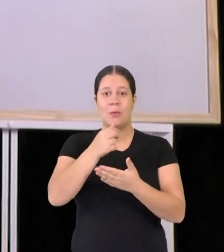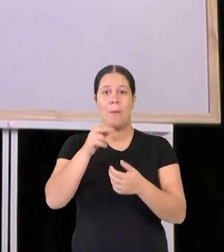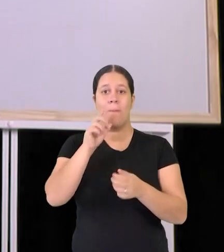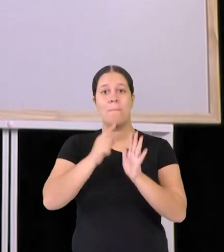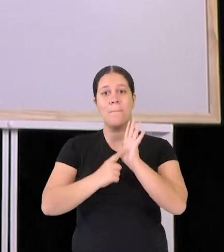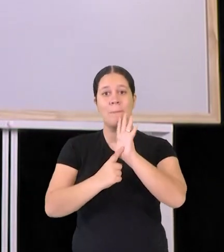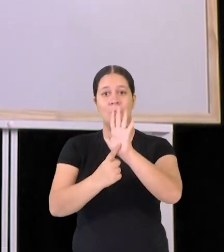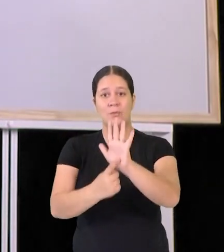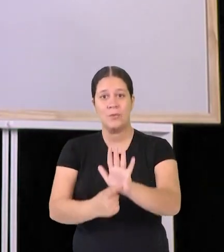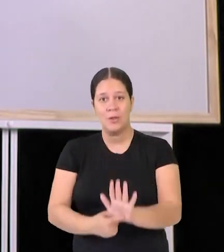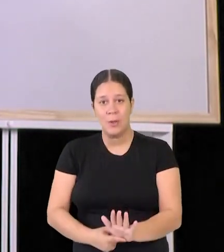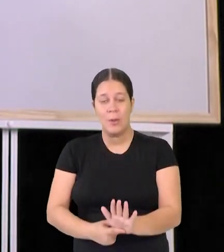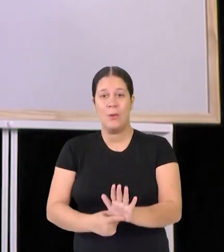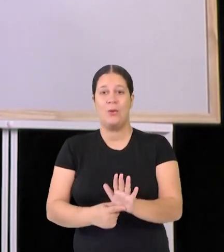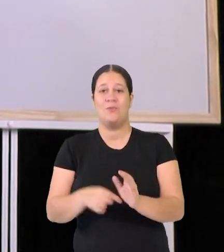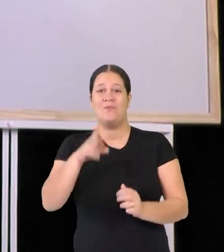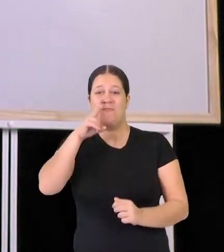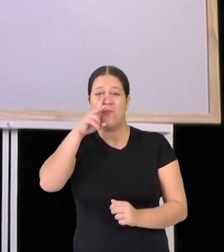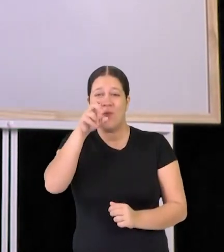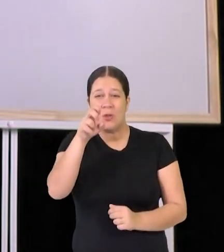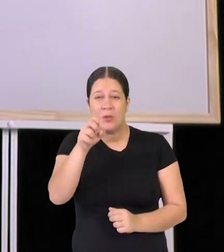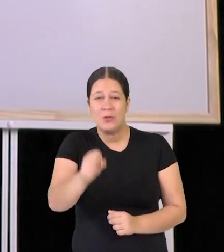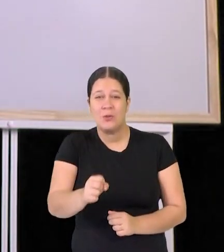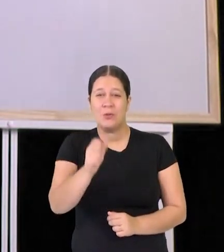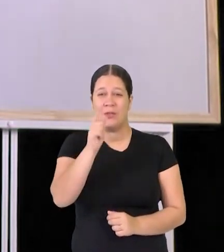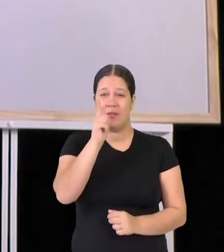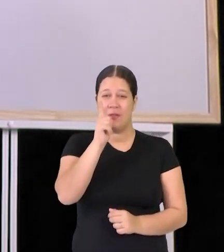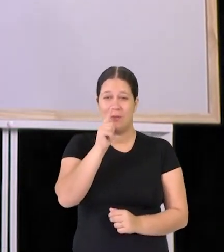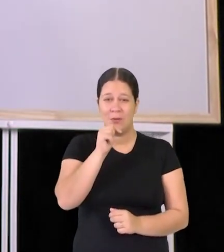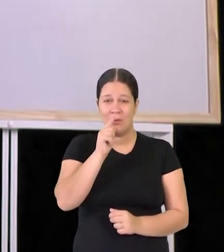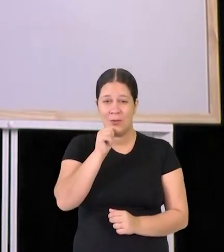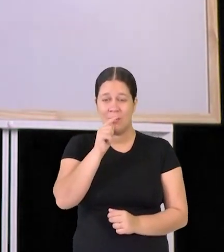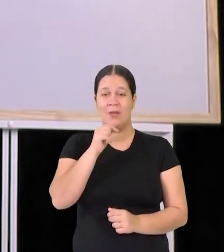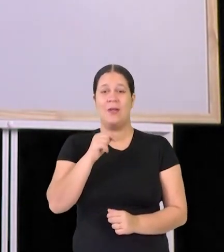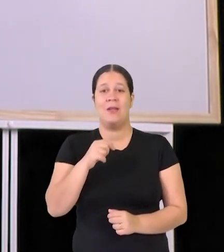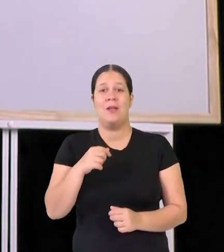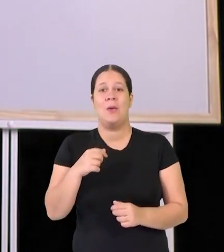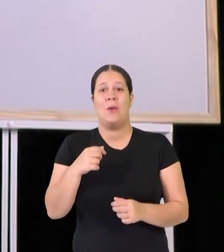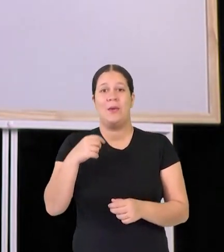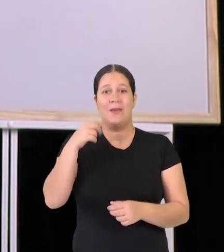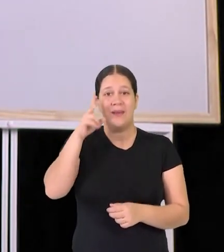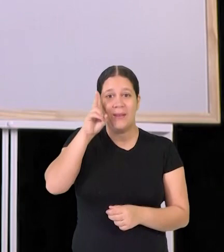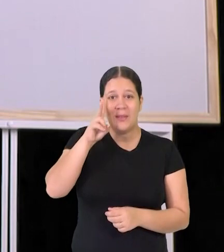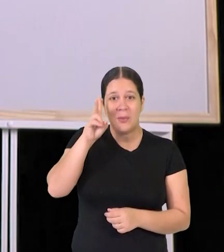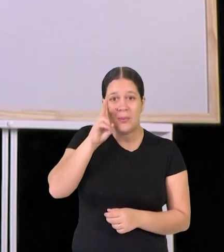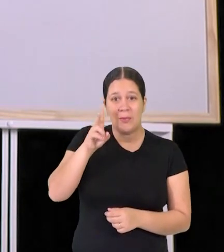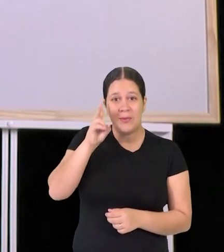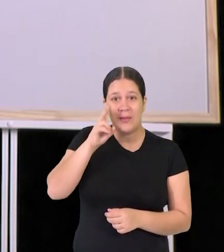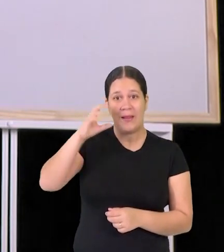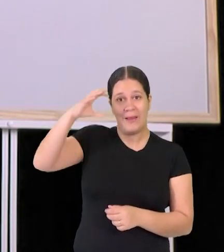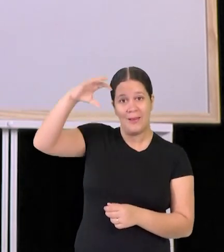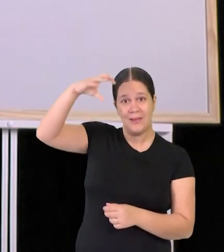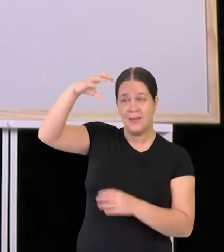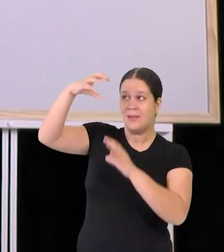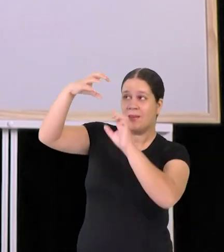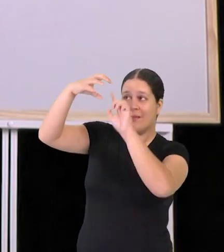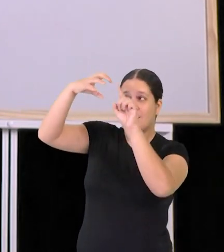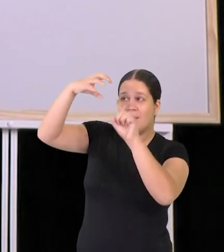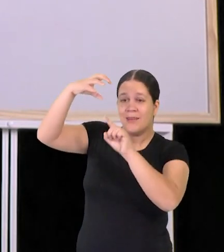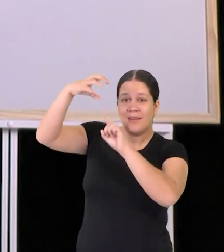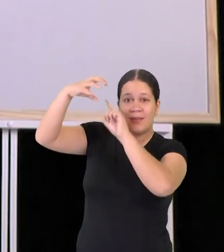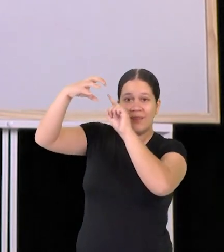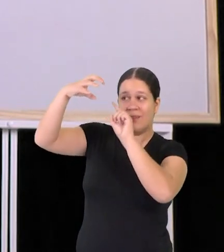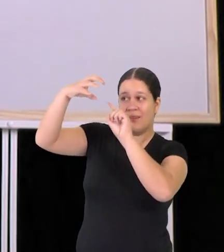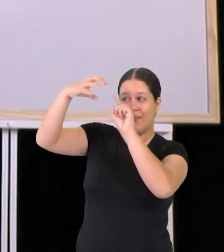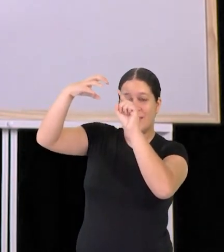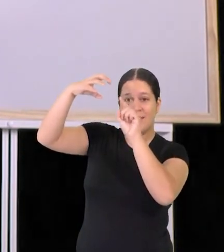em função da pressão da água para dois crivos. Crivo, pessoal, é aquela tampinha do chuveiro, aquela parte toda cheia de